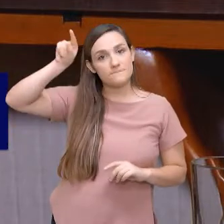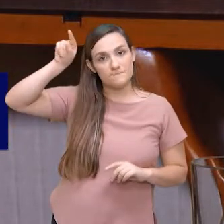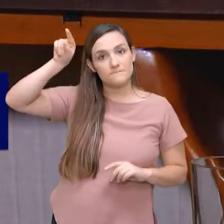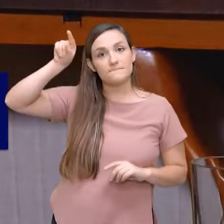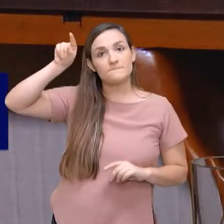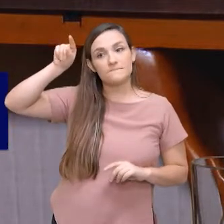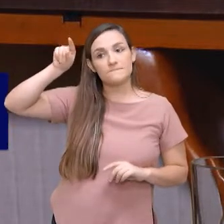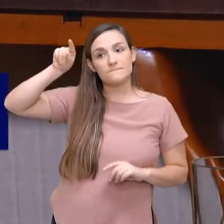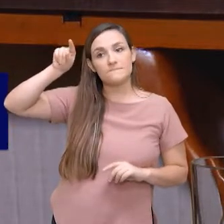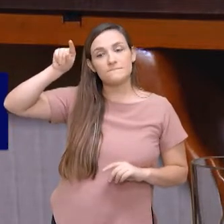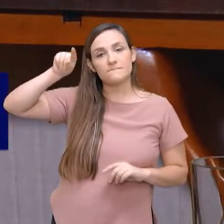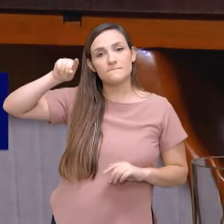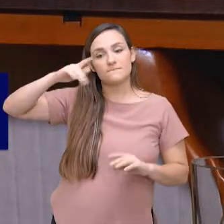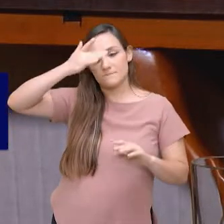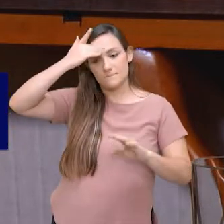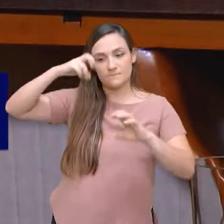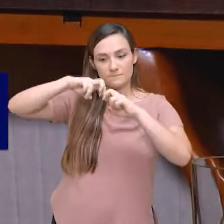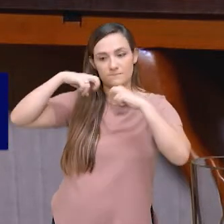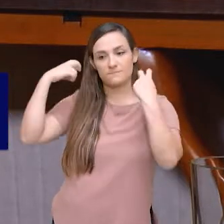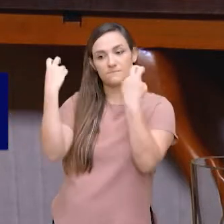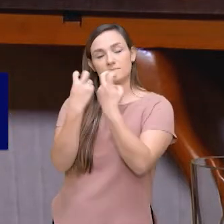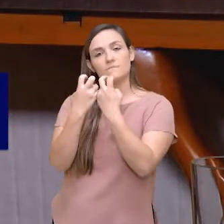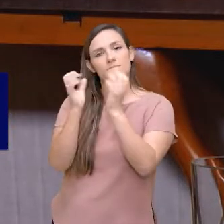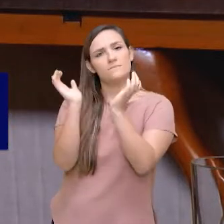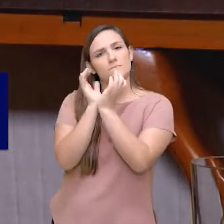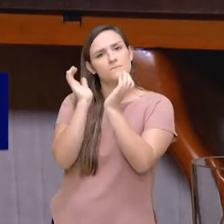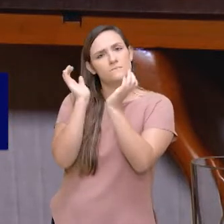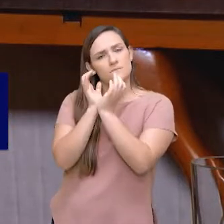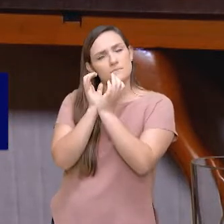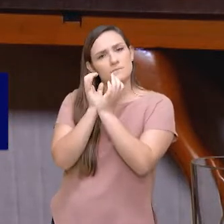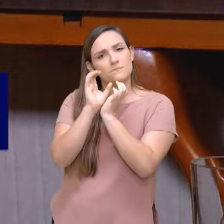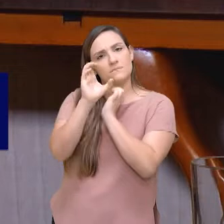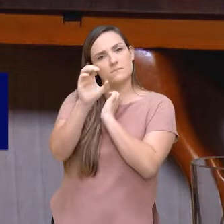defendido pelos membros da comissão.